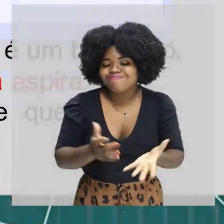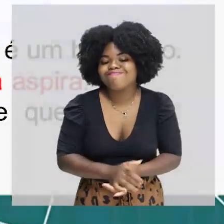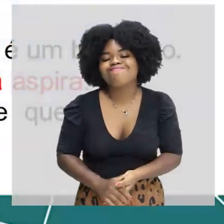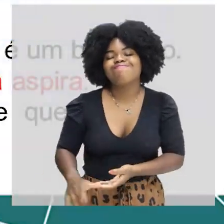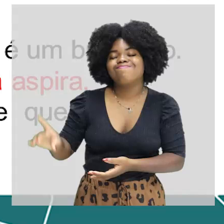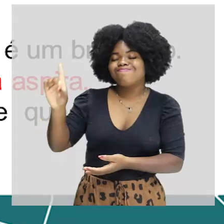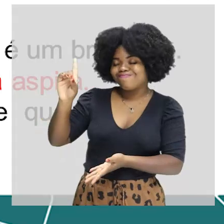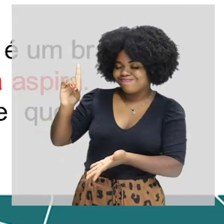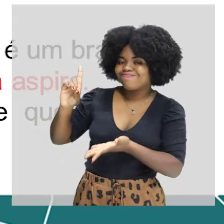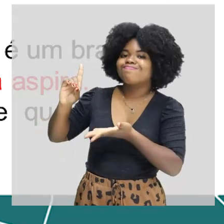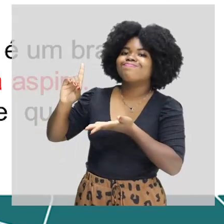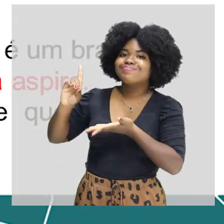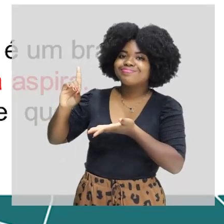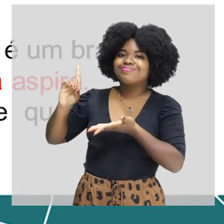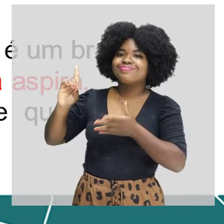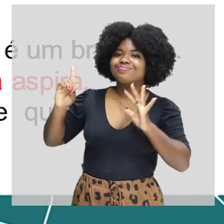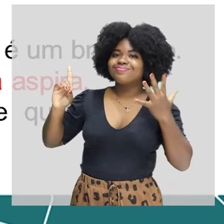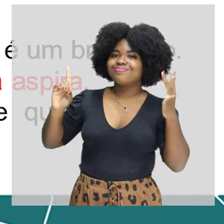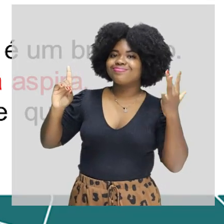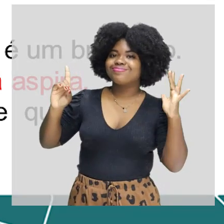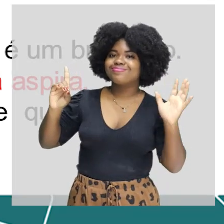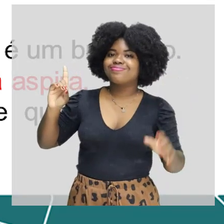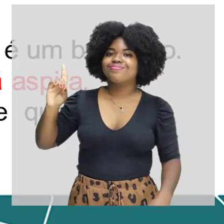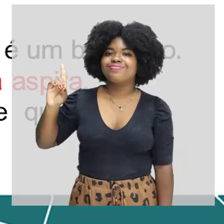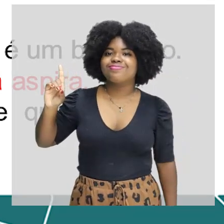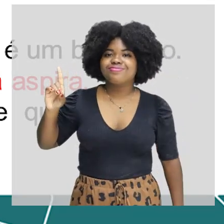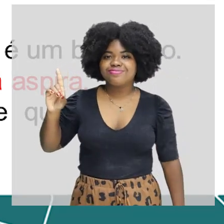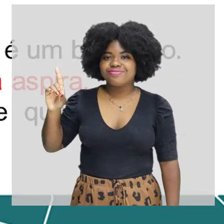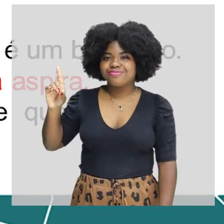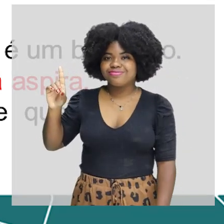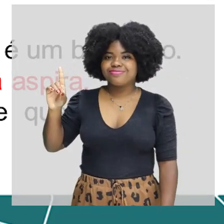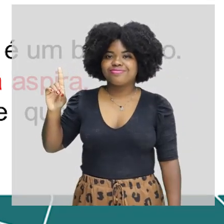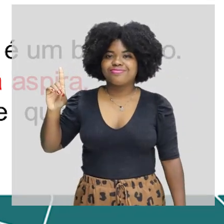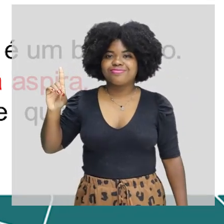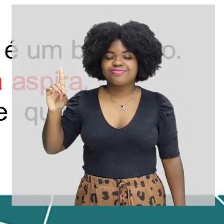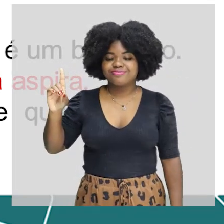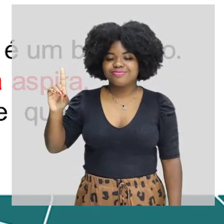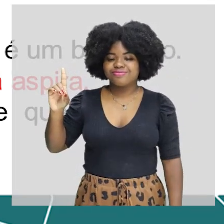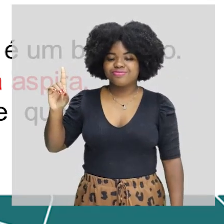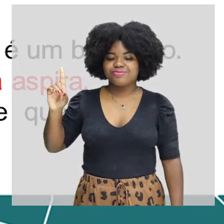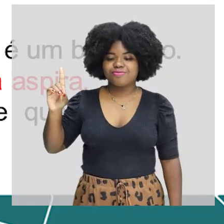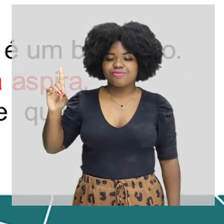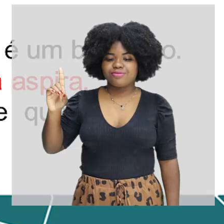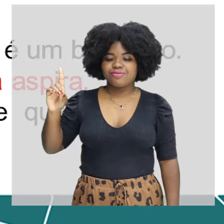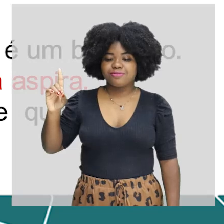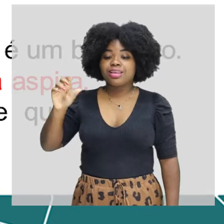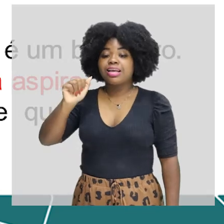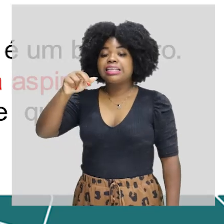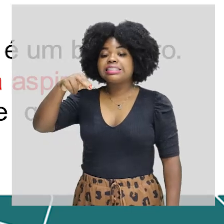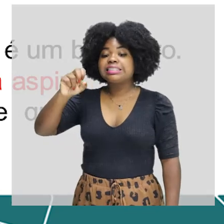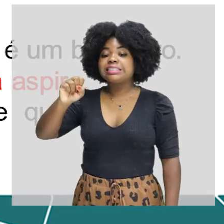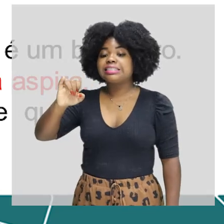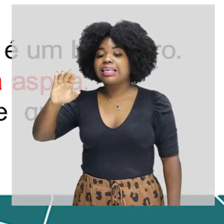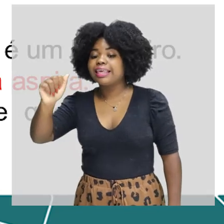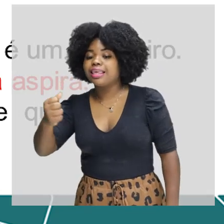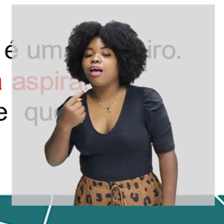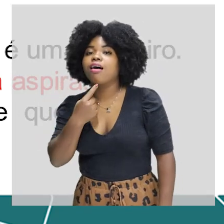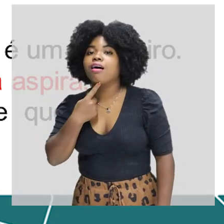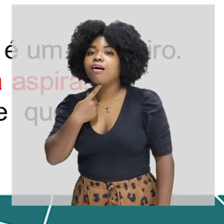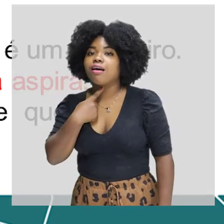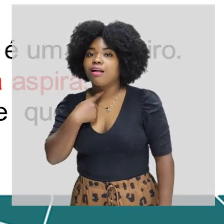Na letra D, ó. A sociedade brasileira quer a paz, anseia por